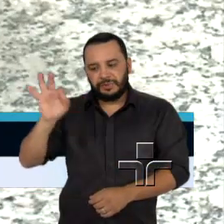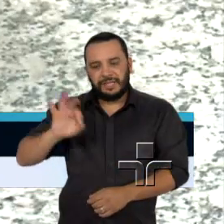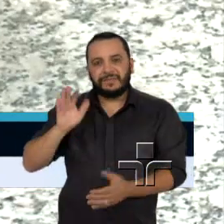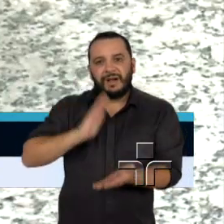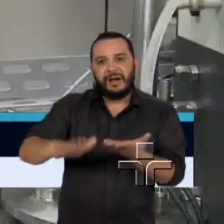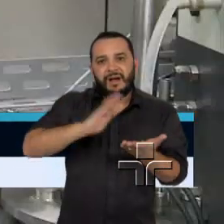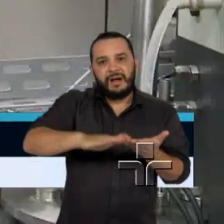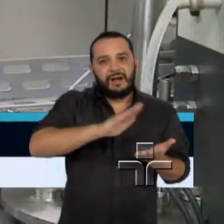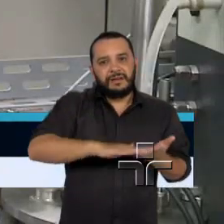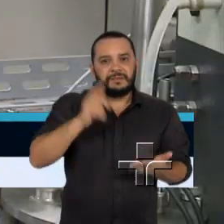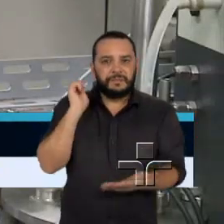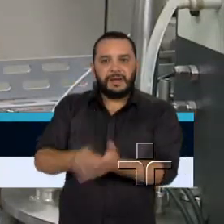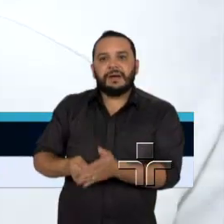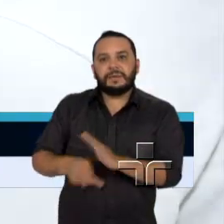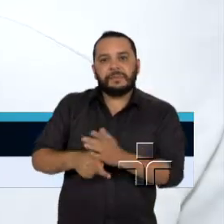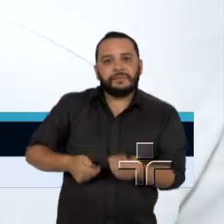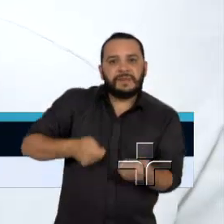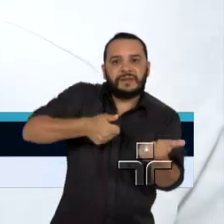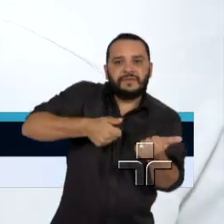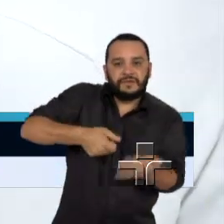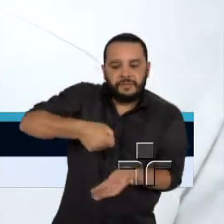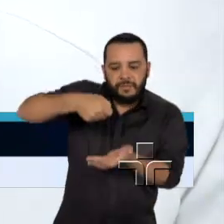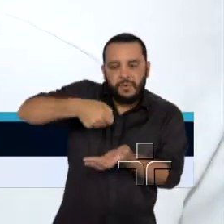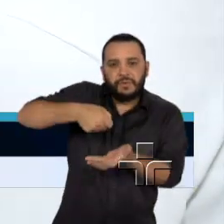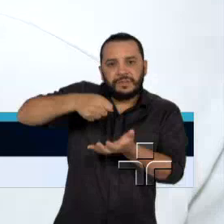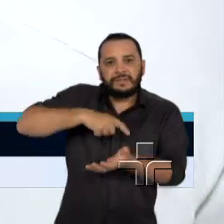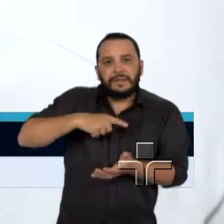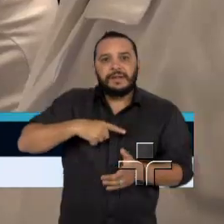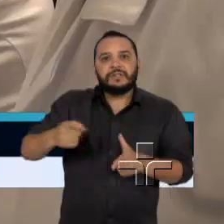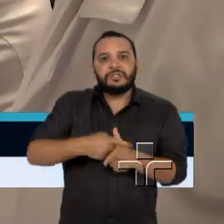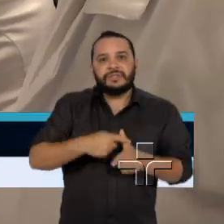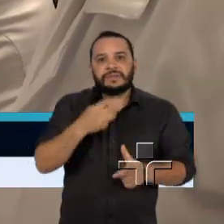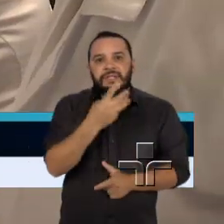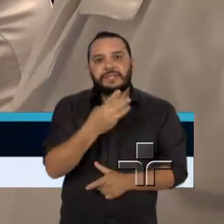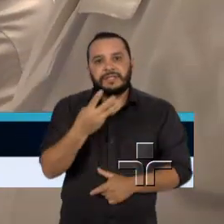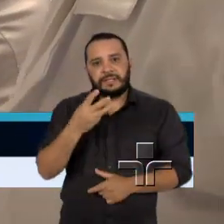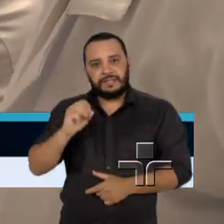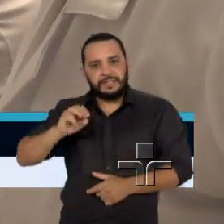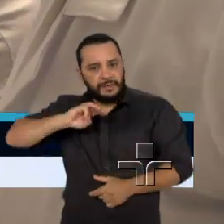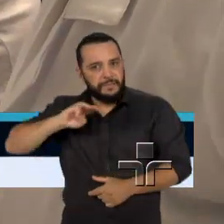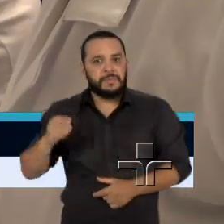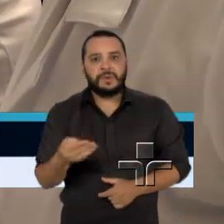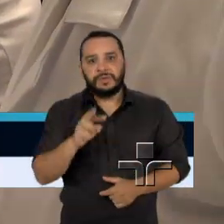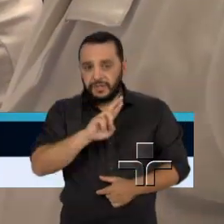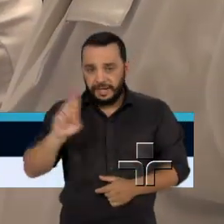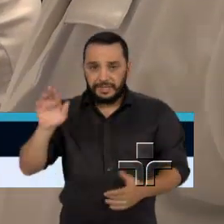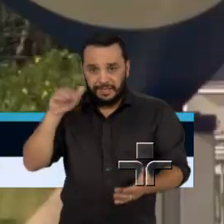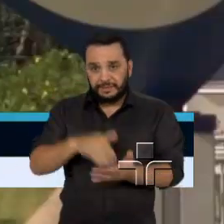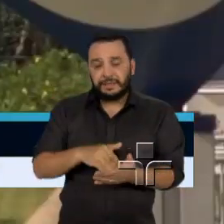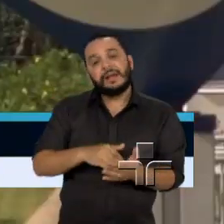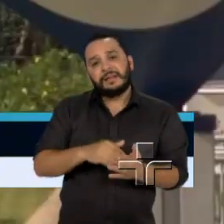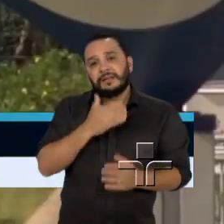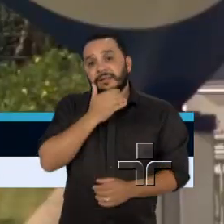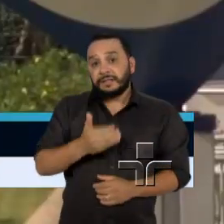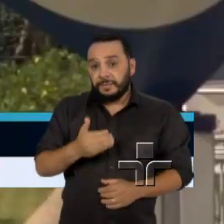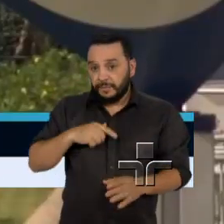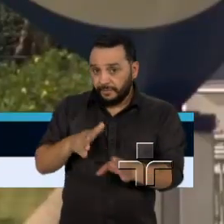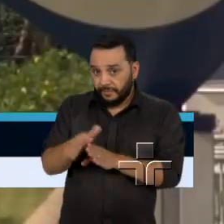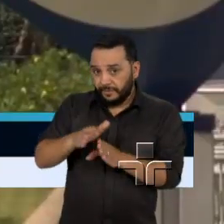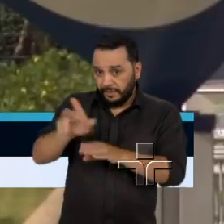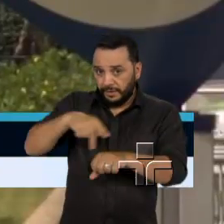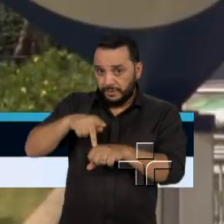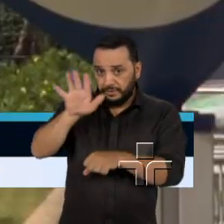gasto com o pagamento de bolsas. O órgão tem um déficit de 330 milhões de reais até o fim do ano. O Conselho Nacional